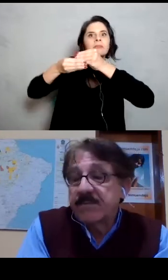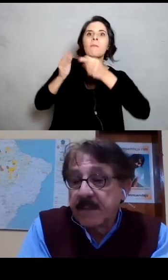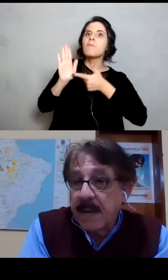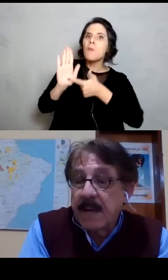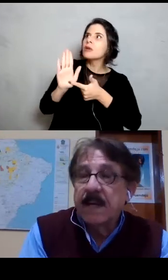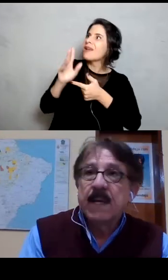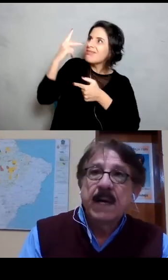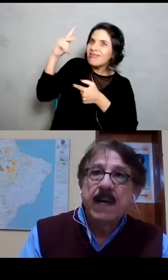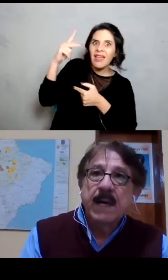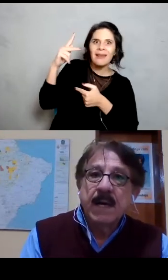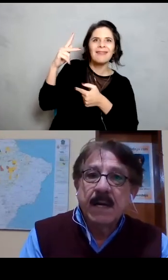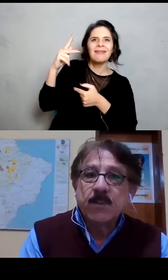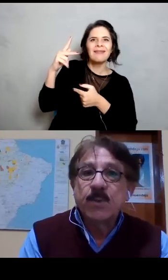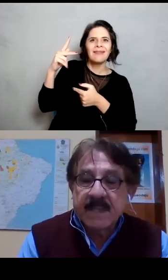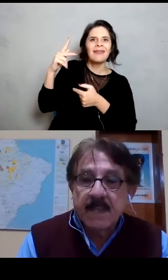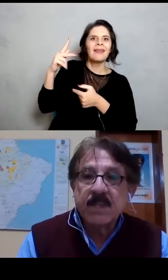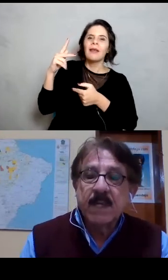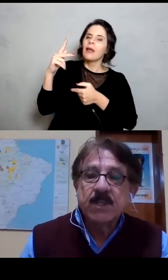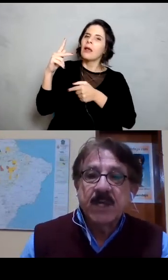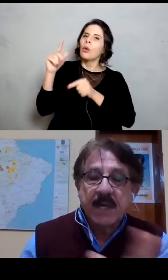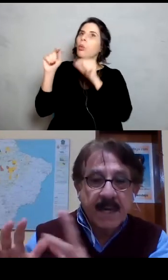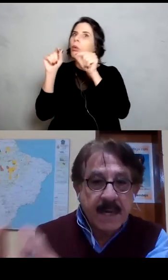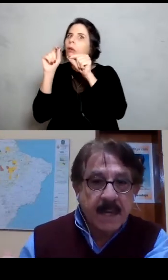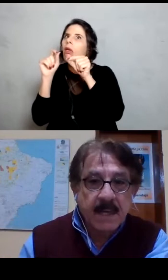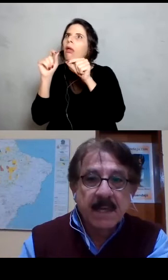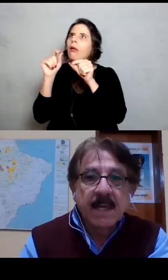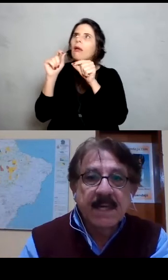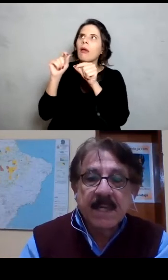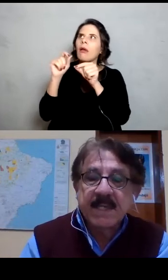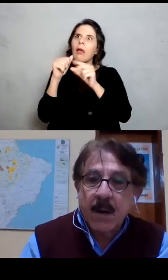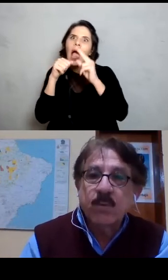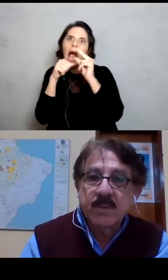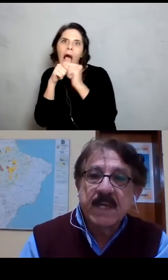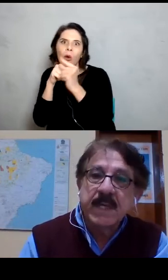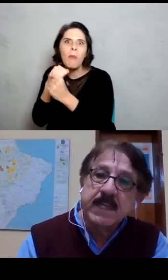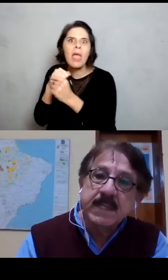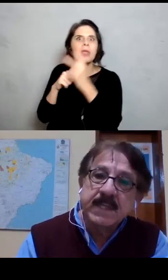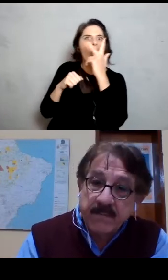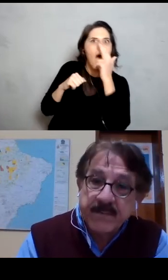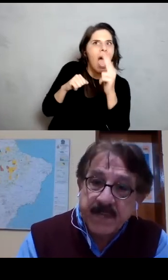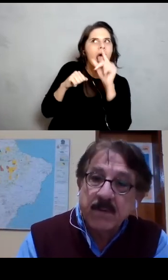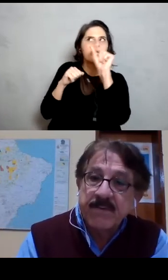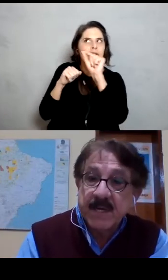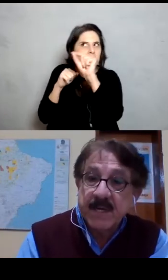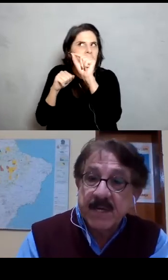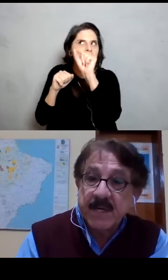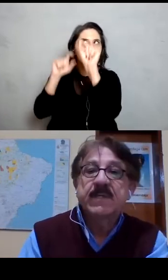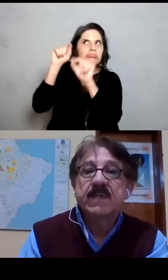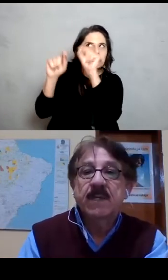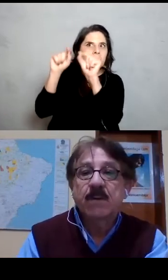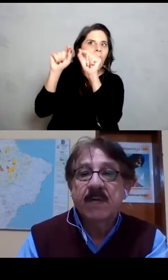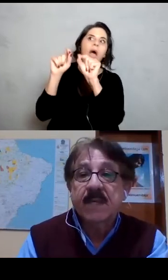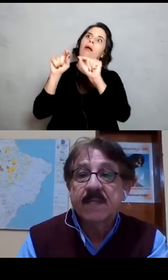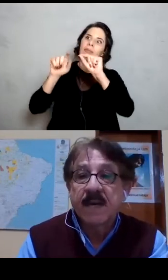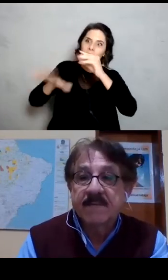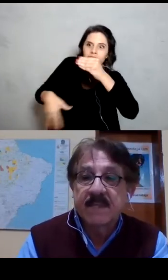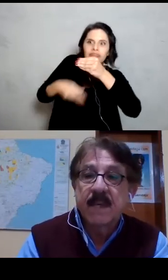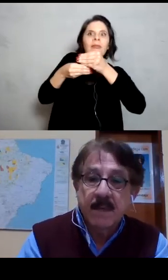Arion, confirma a intuição dele de que aqueles cálculos dele são factíveis e